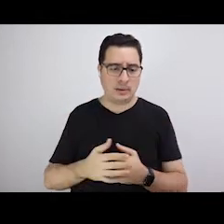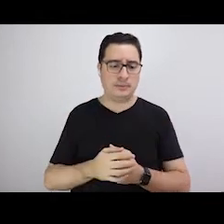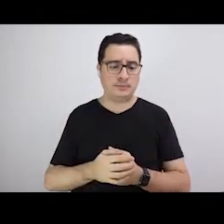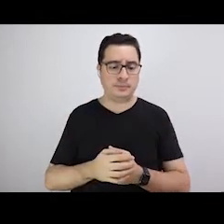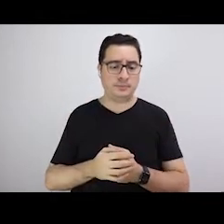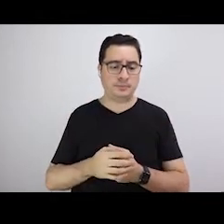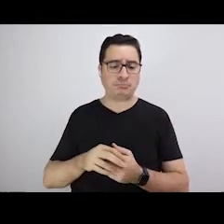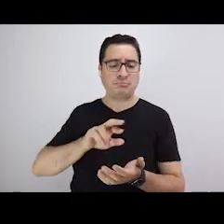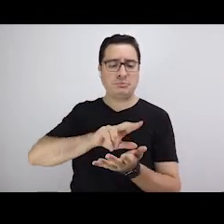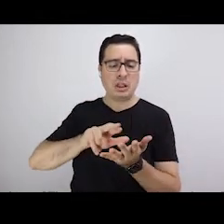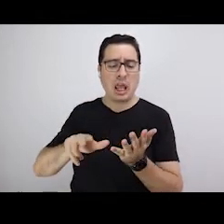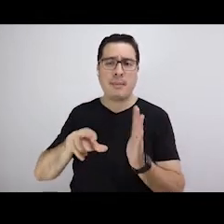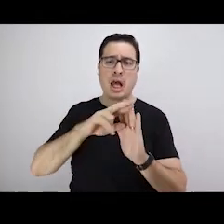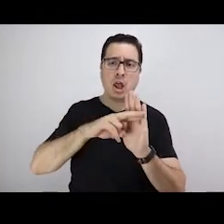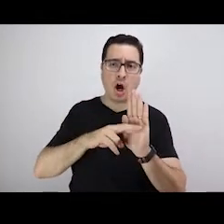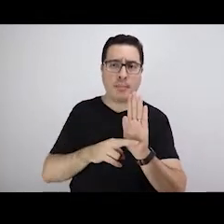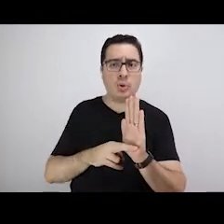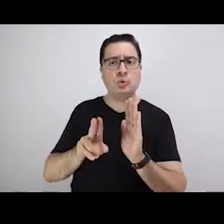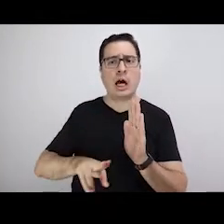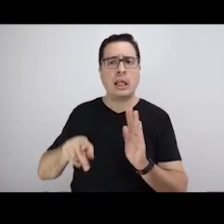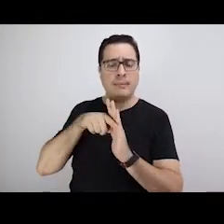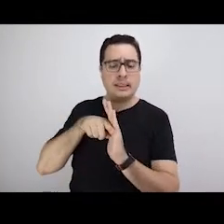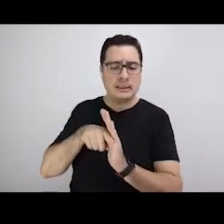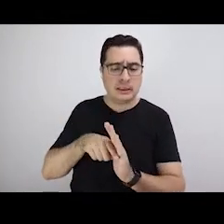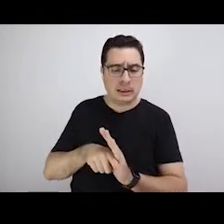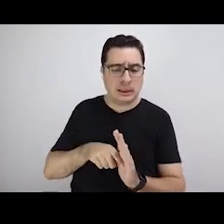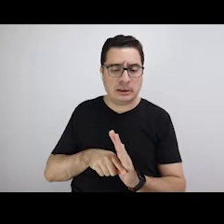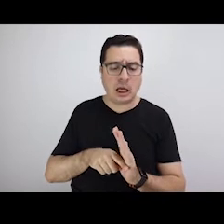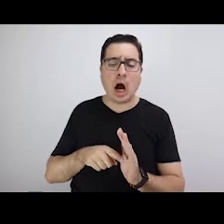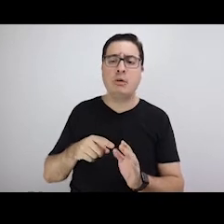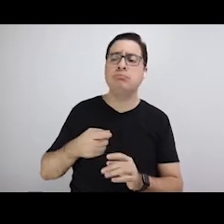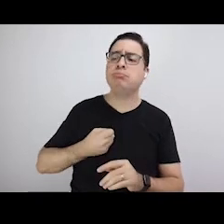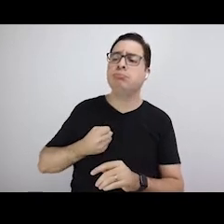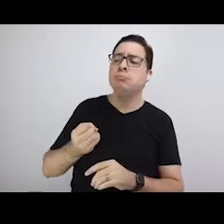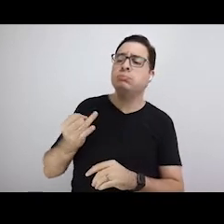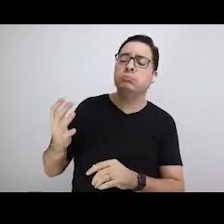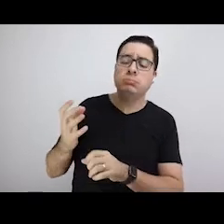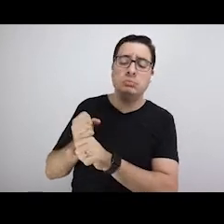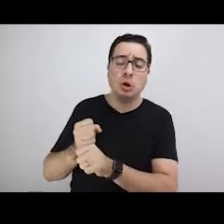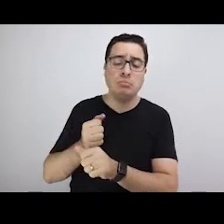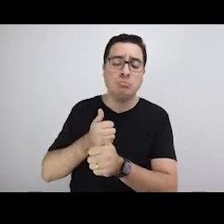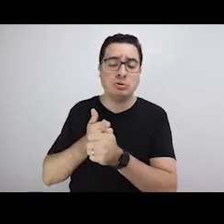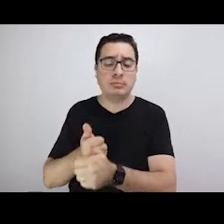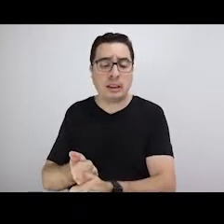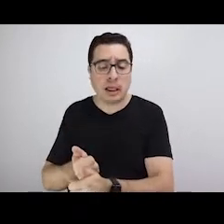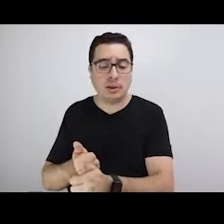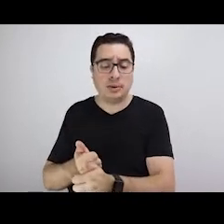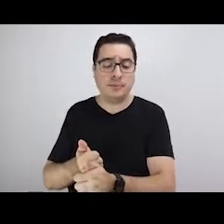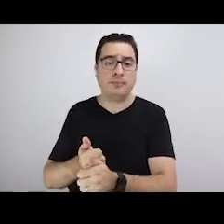procedimentos e normas usados em pesquisa feita por meio de quantificação de proximidade